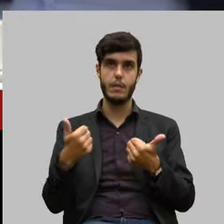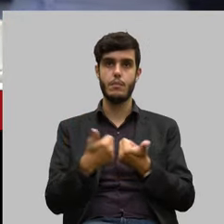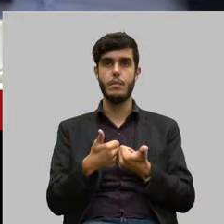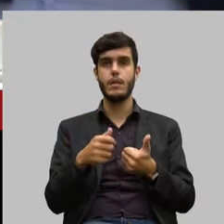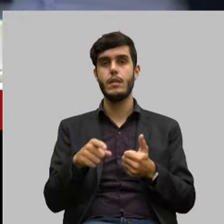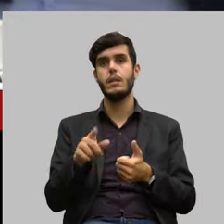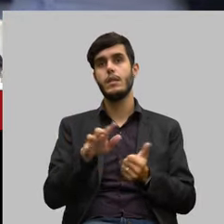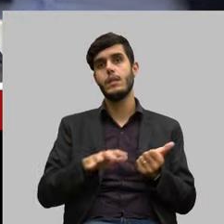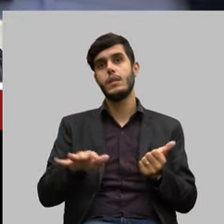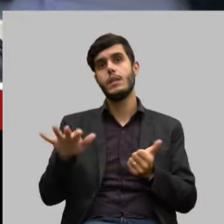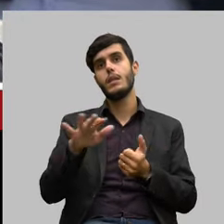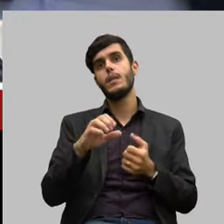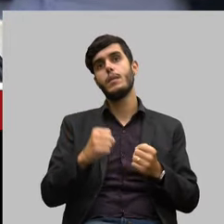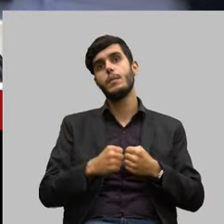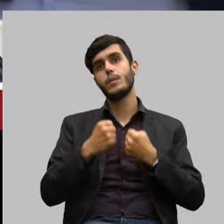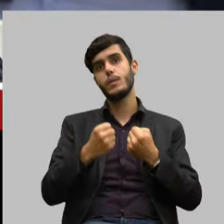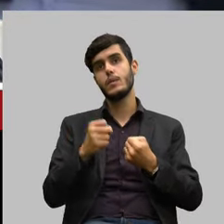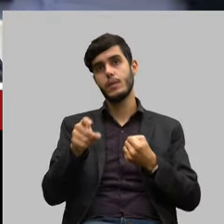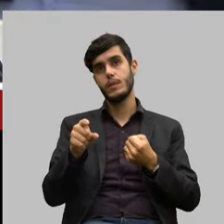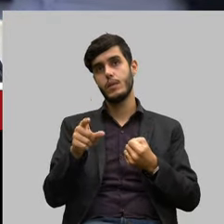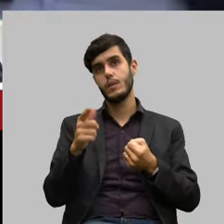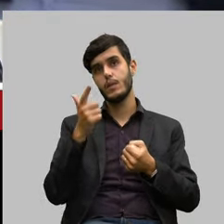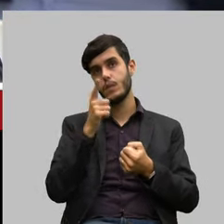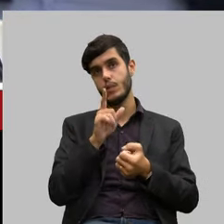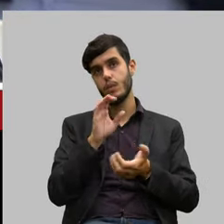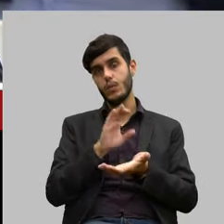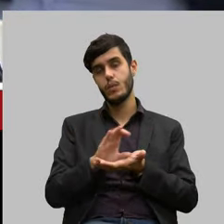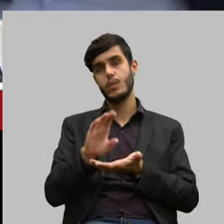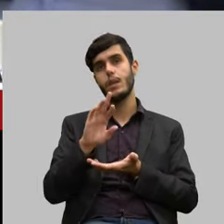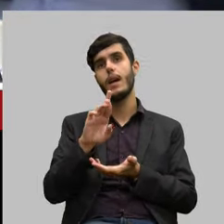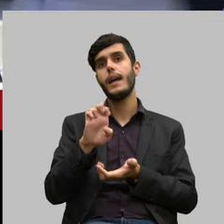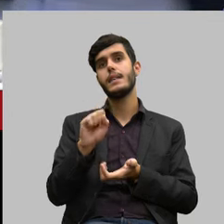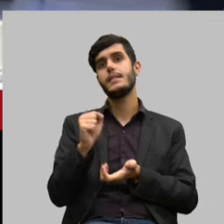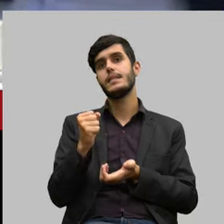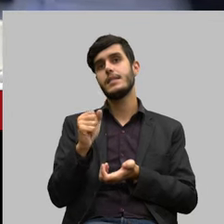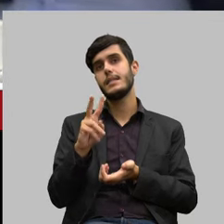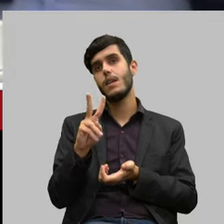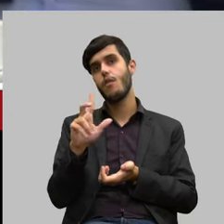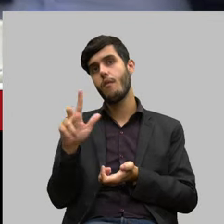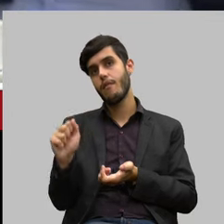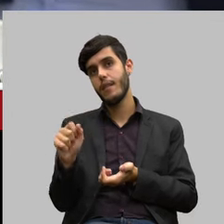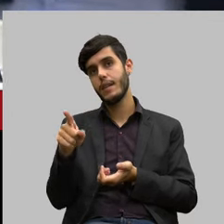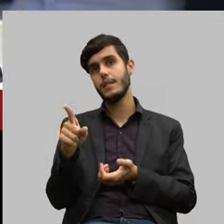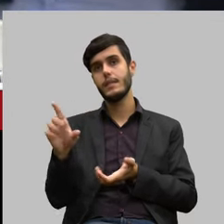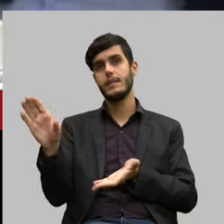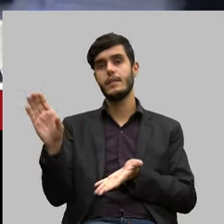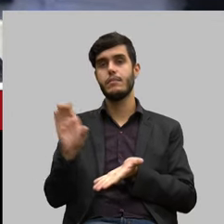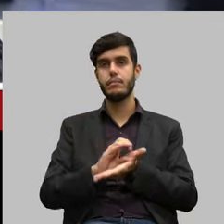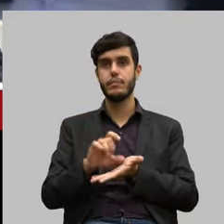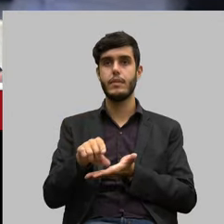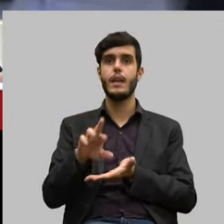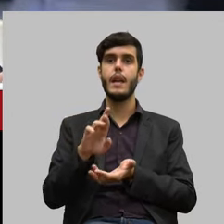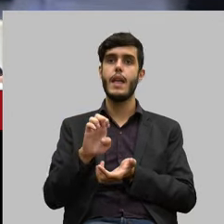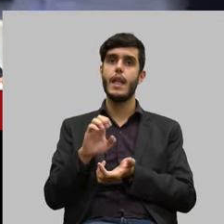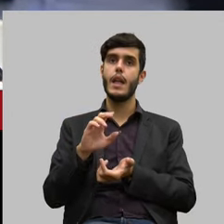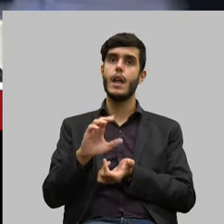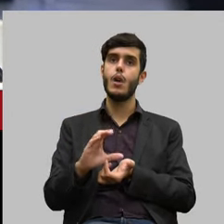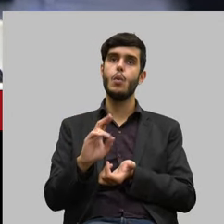outros poderes ele foi devidamente ressalvado dentro do do regime de recuperação e